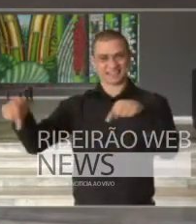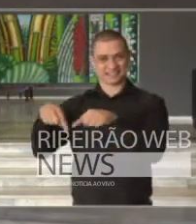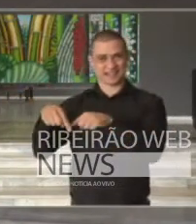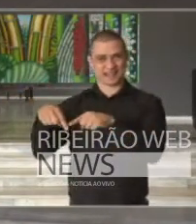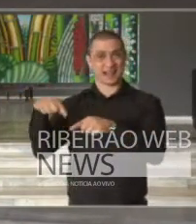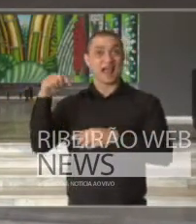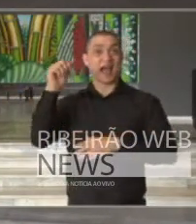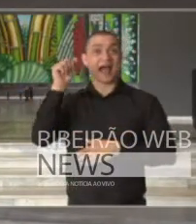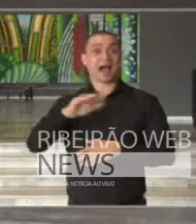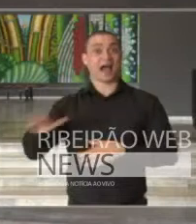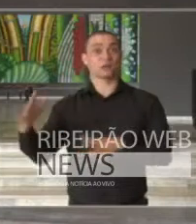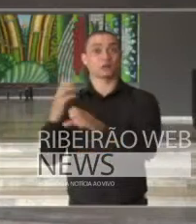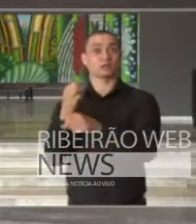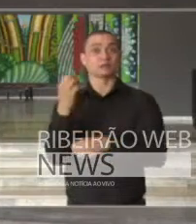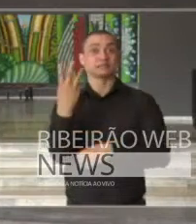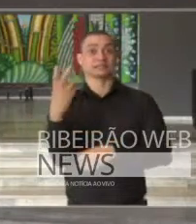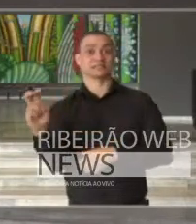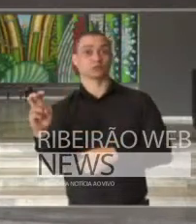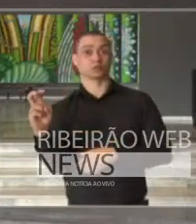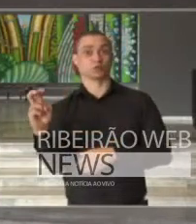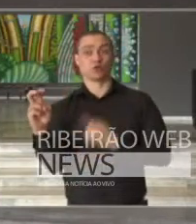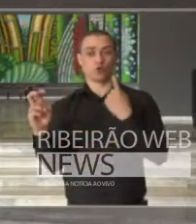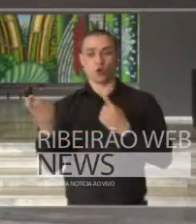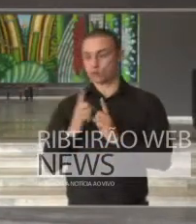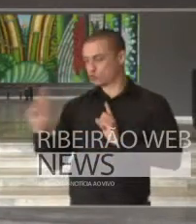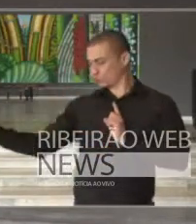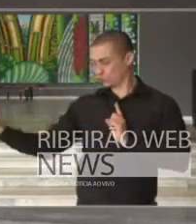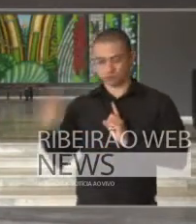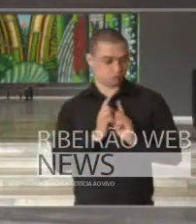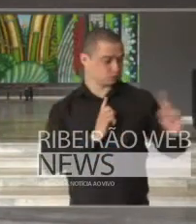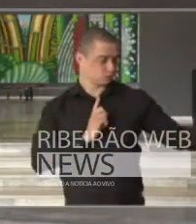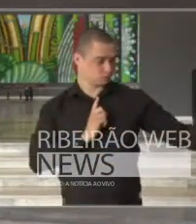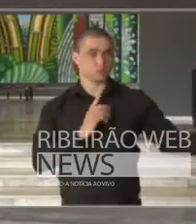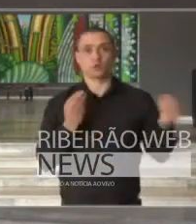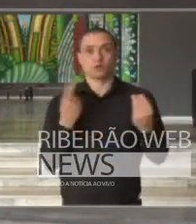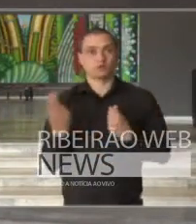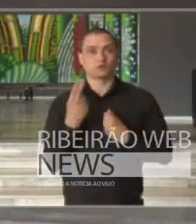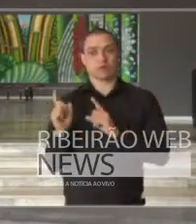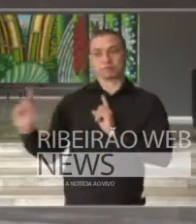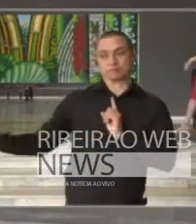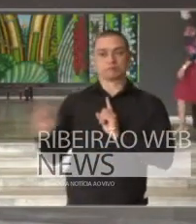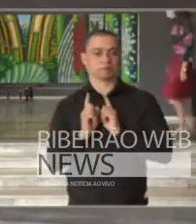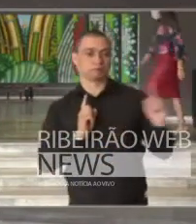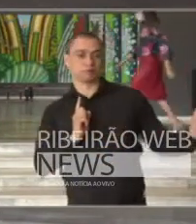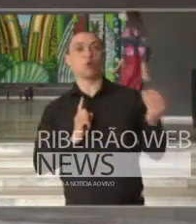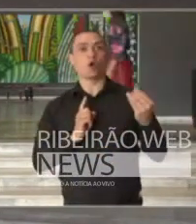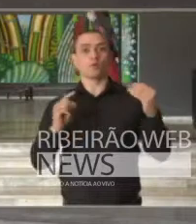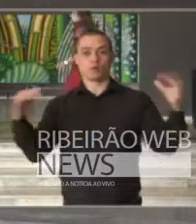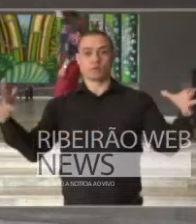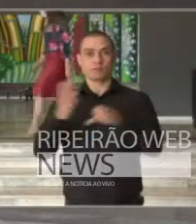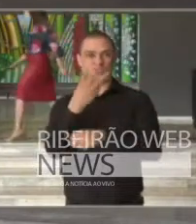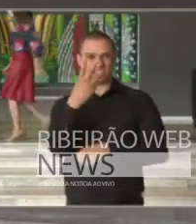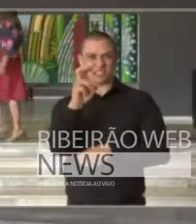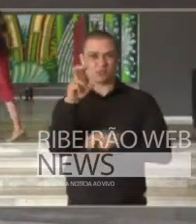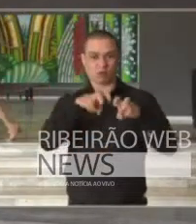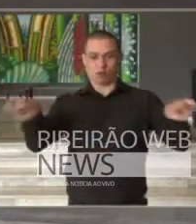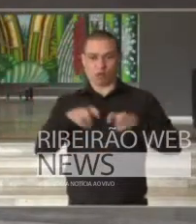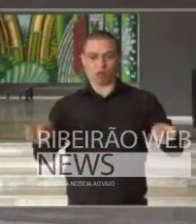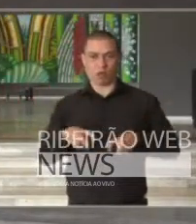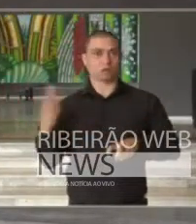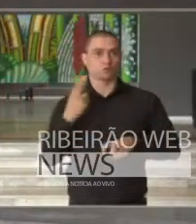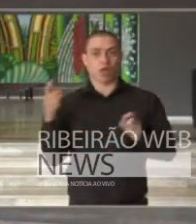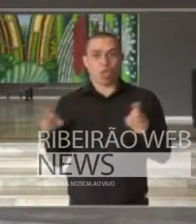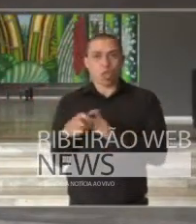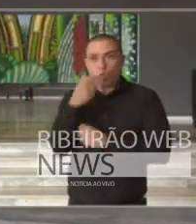que tem 35 estudantes, para manter 1 metro de distância, por exemplo, não será possível trabalhar com 30, 35 estudantes. Então,